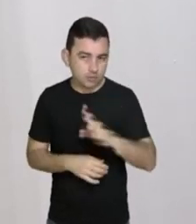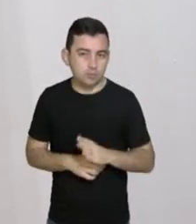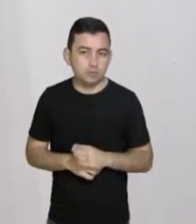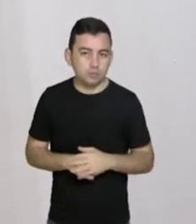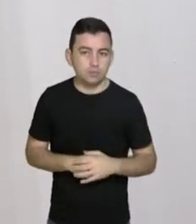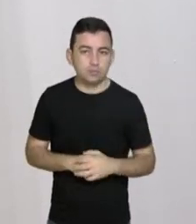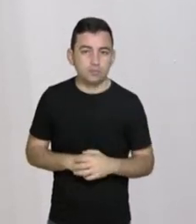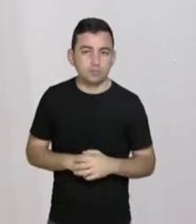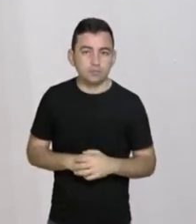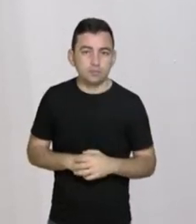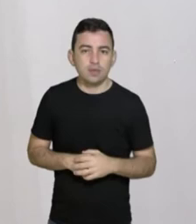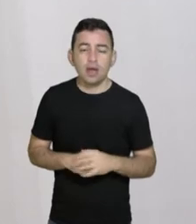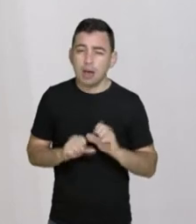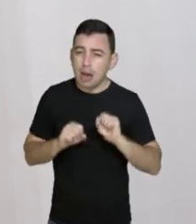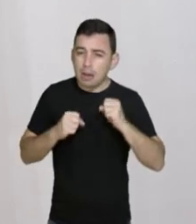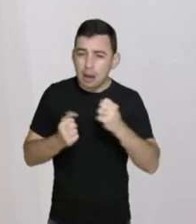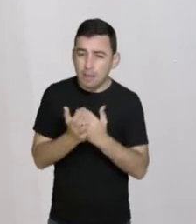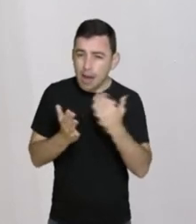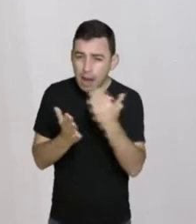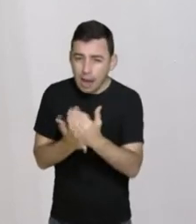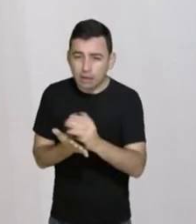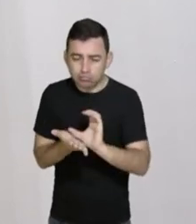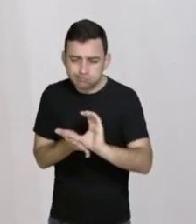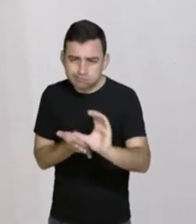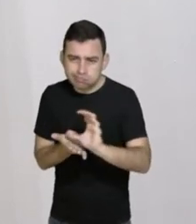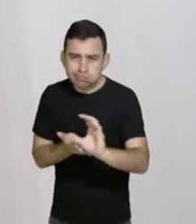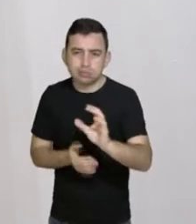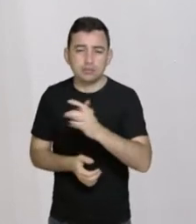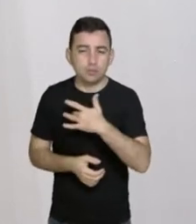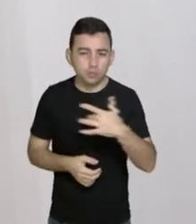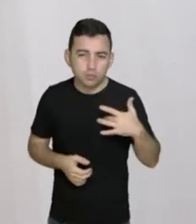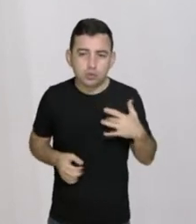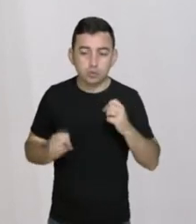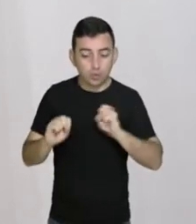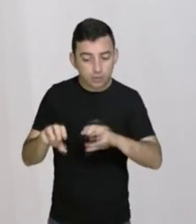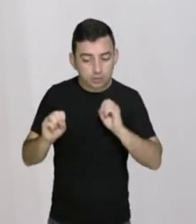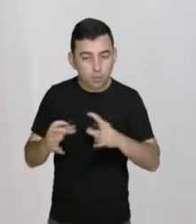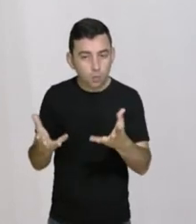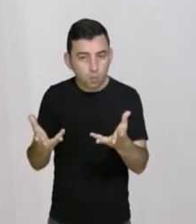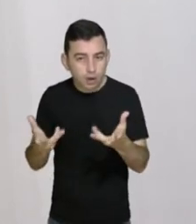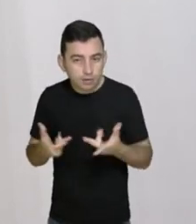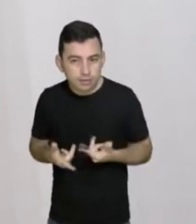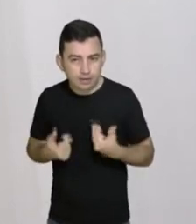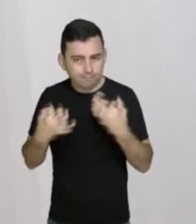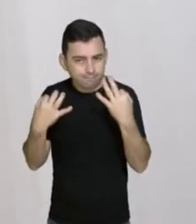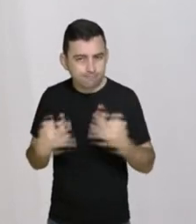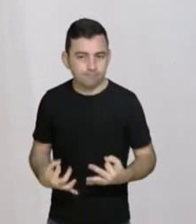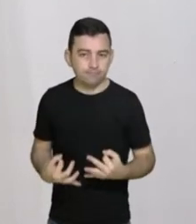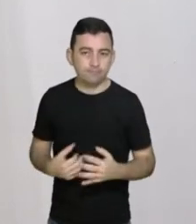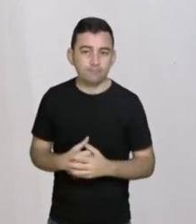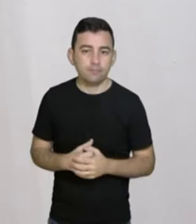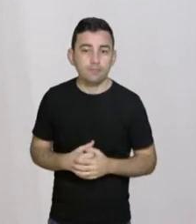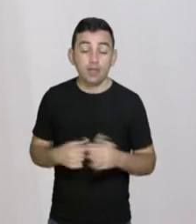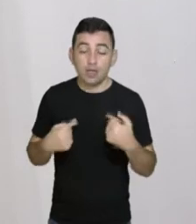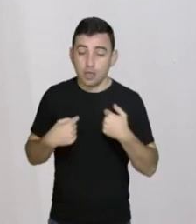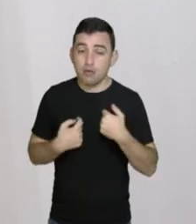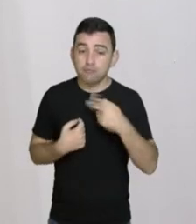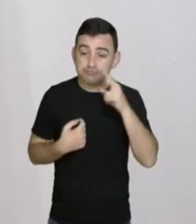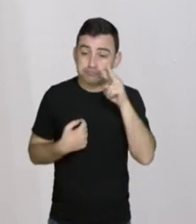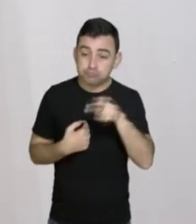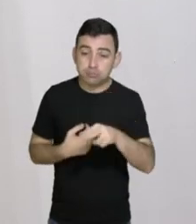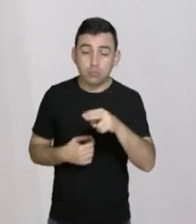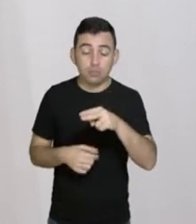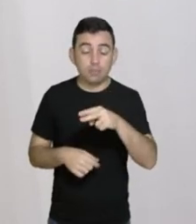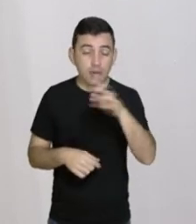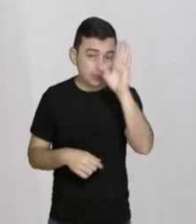Por mais investimento na saúde, e por uma educação com mais qualidade e mais civismo. Vislumbro um país mais